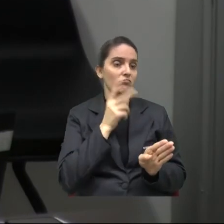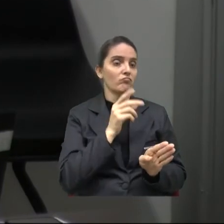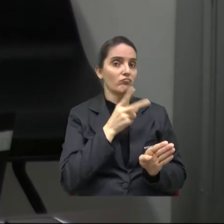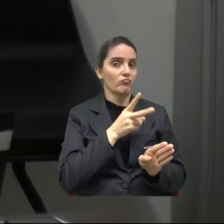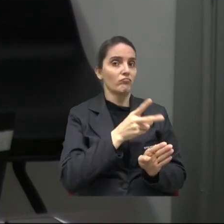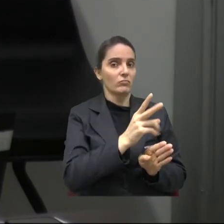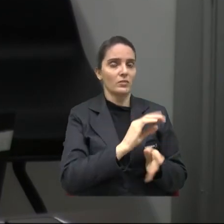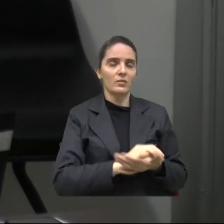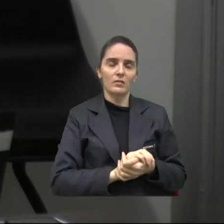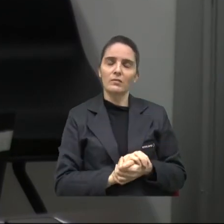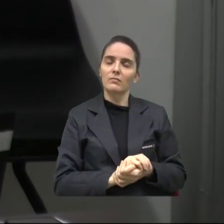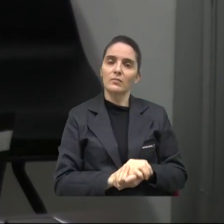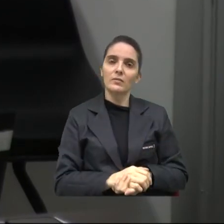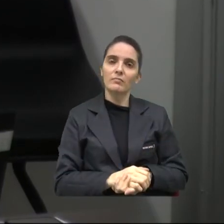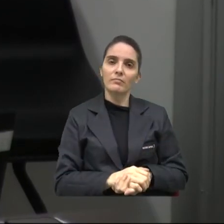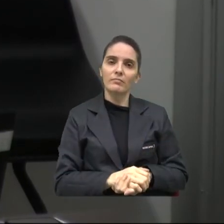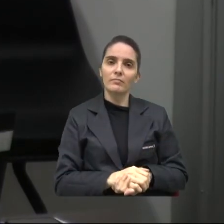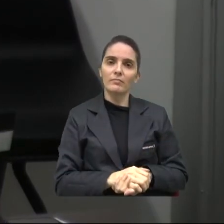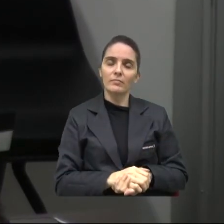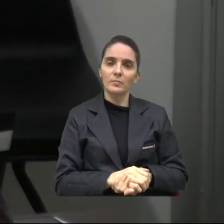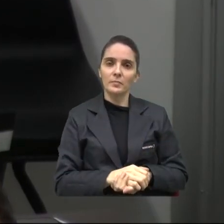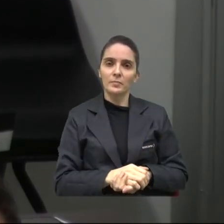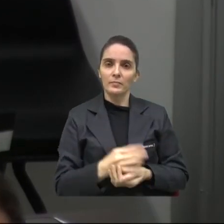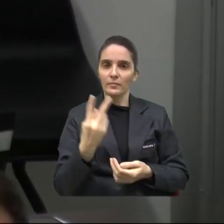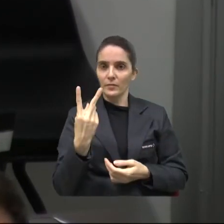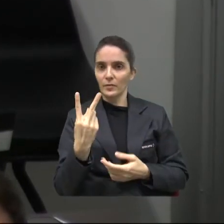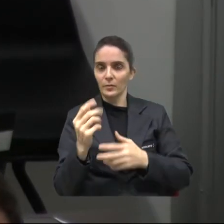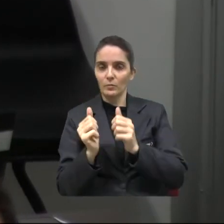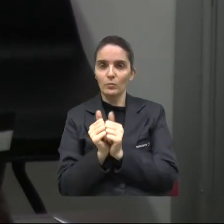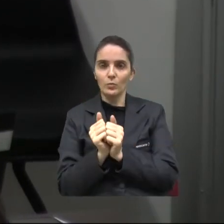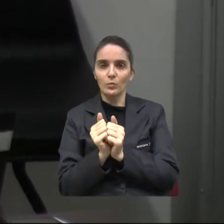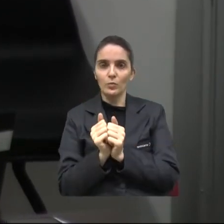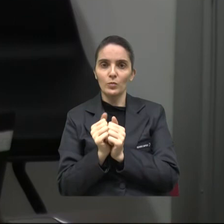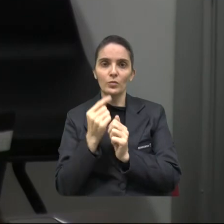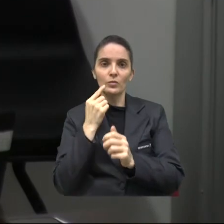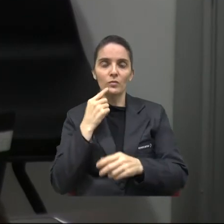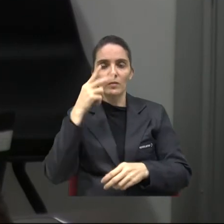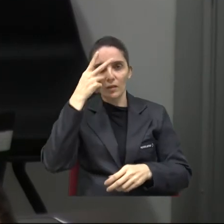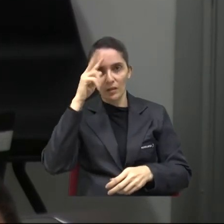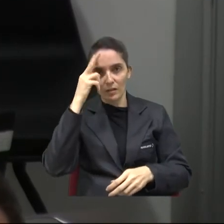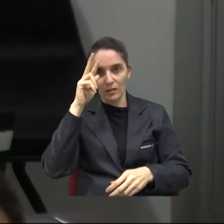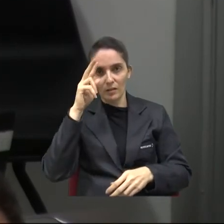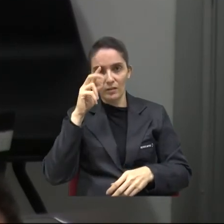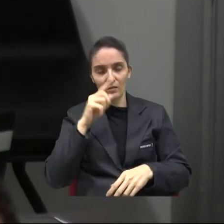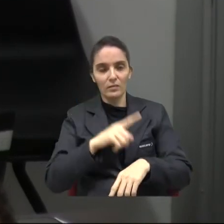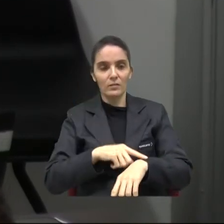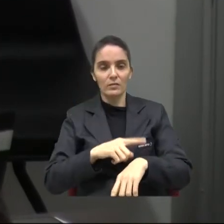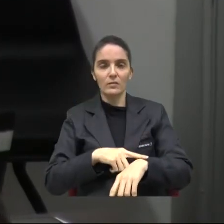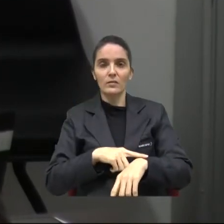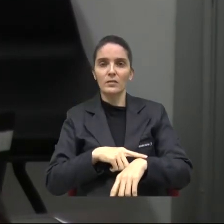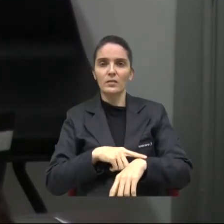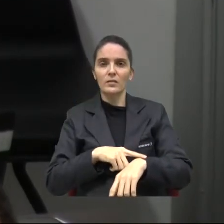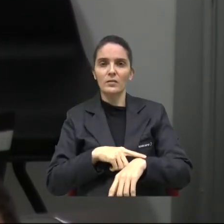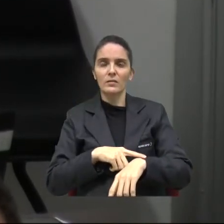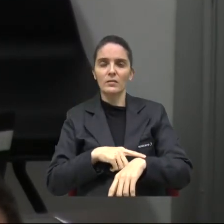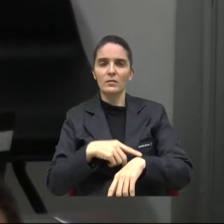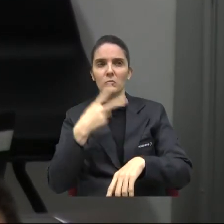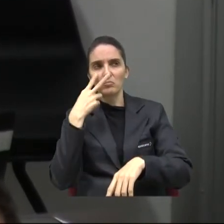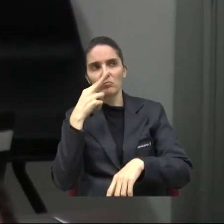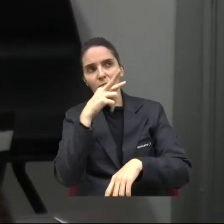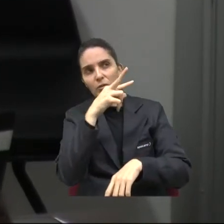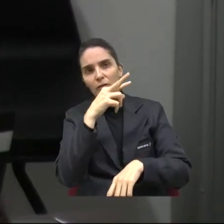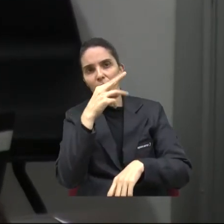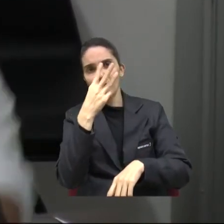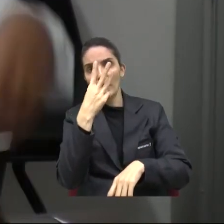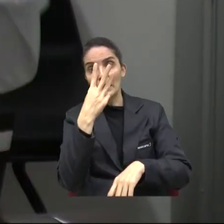lições. Tinha momentos que a gente passava juntos, e a hora que a gente ia ver o relógio lá na casa do pastor Márcio, pastora Cris, era 3 horas da